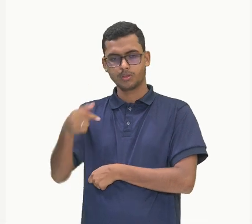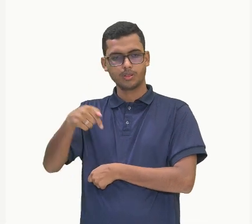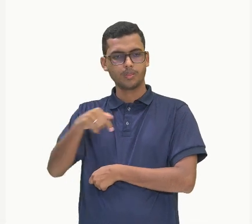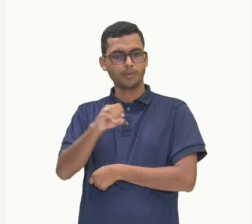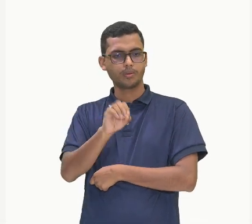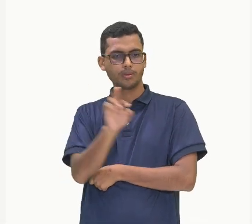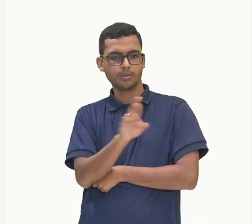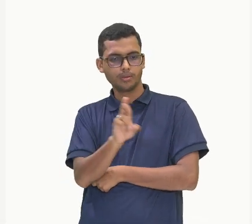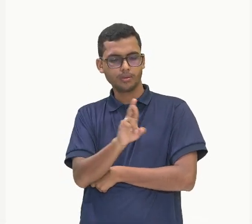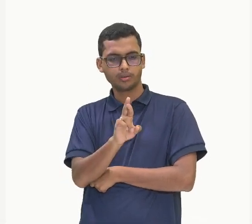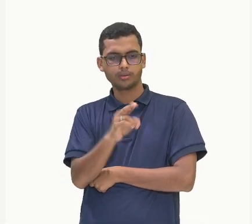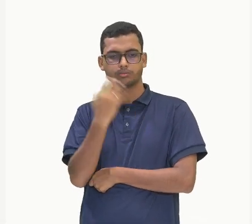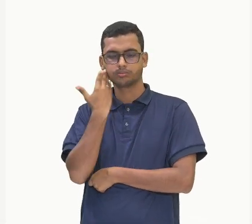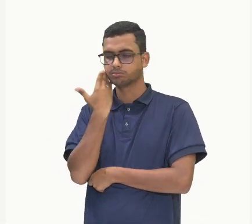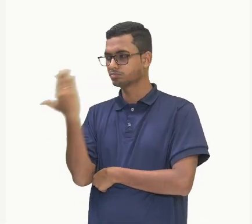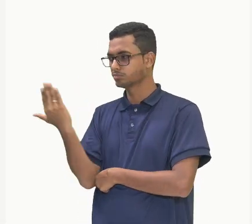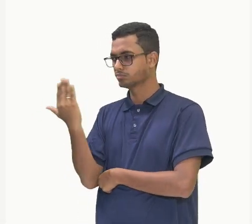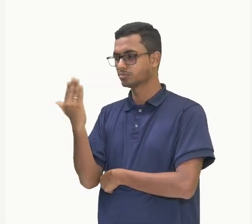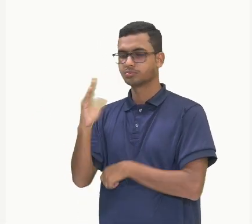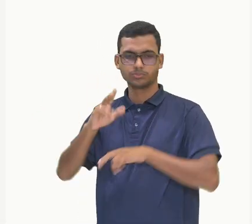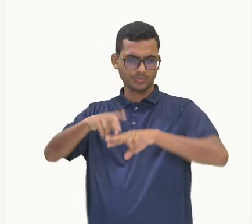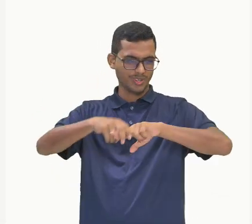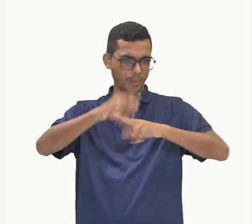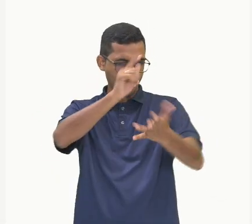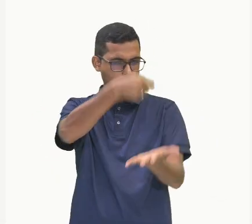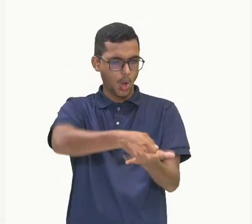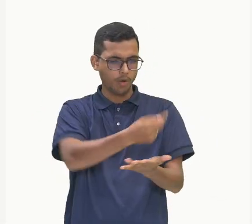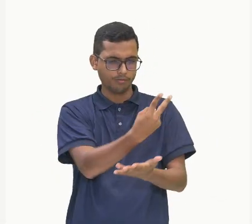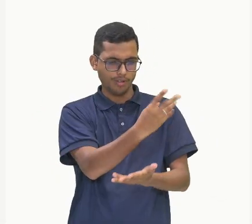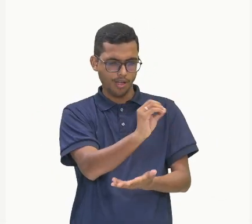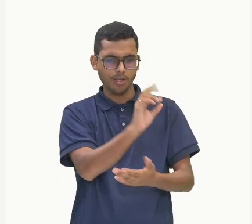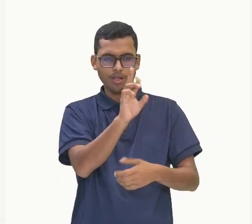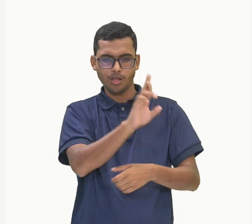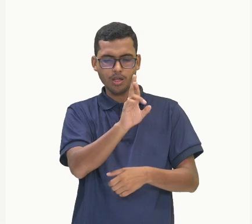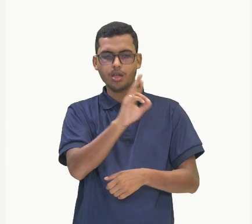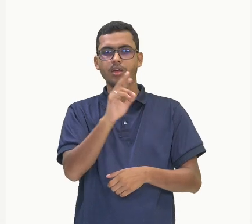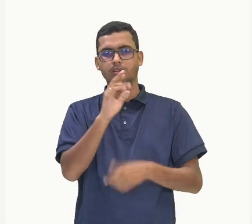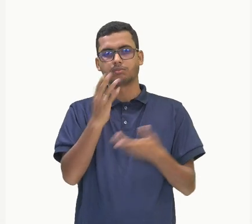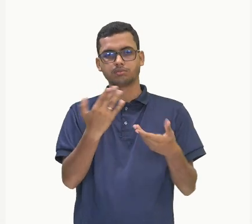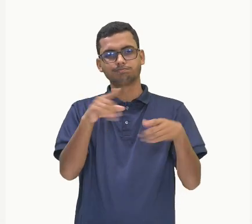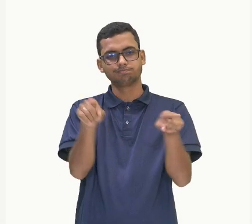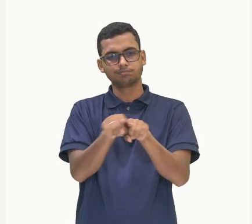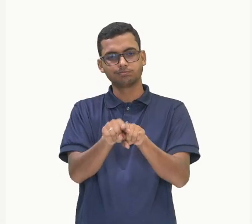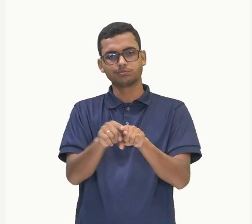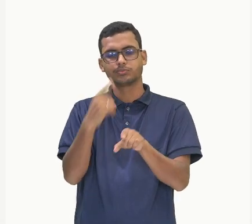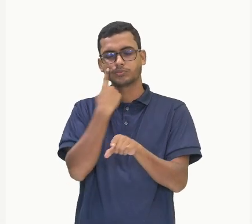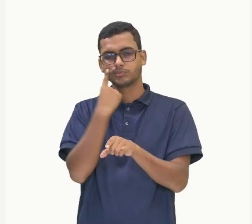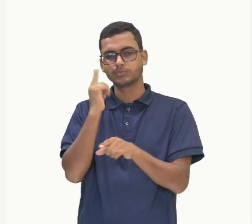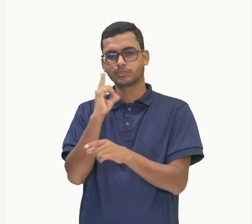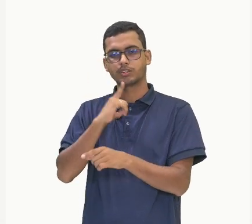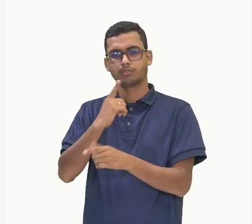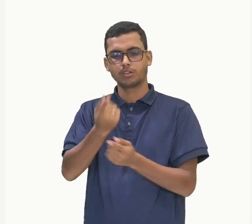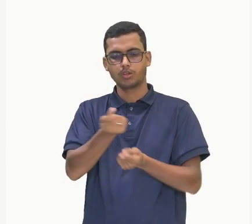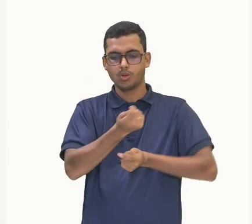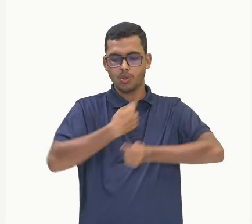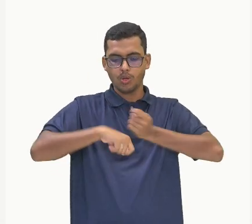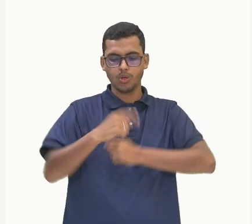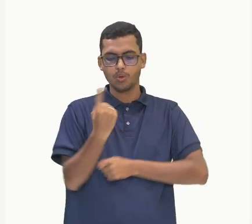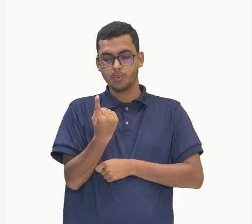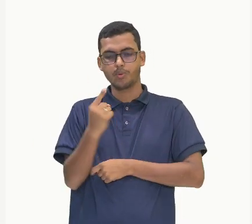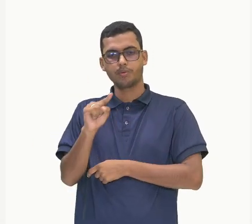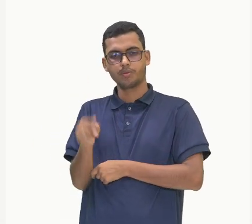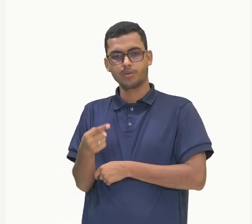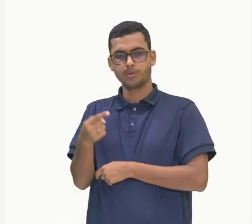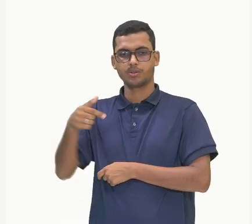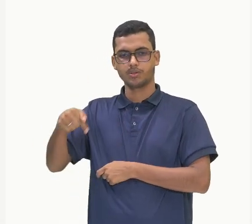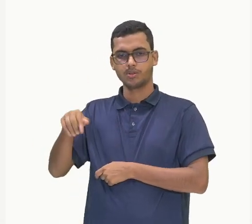Pagando com R$ 20, ela vai ter ainda R$ 1,70 de troco. Qual seria a alternativa correta? A